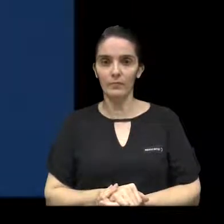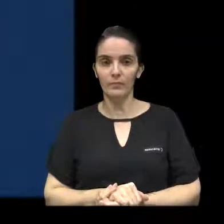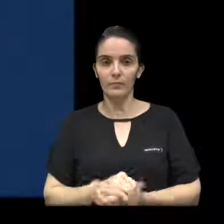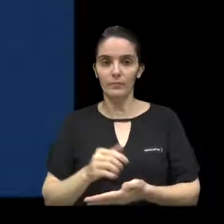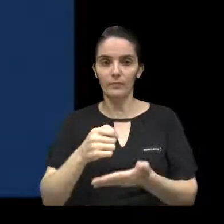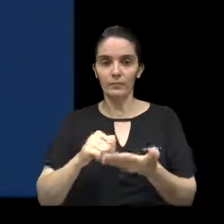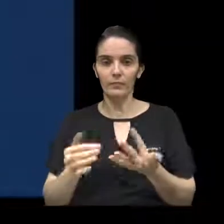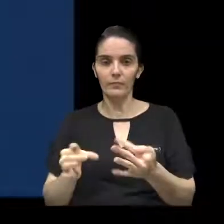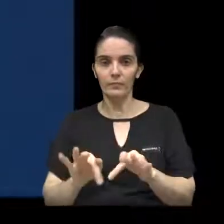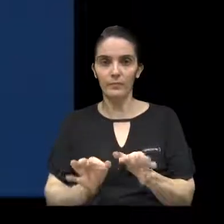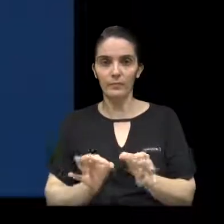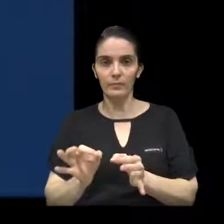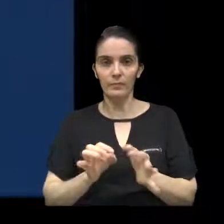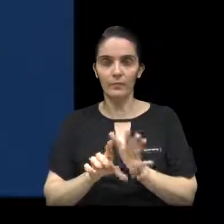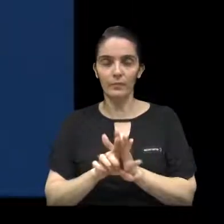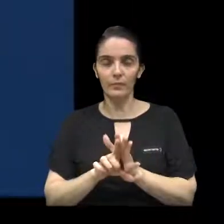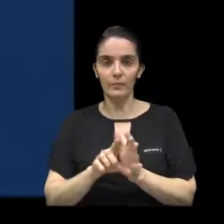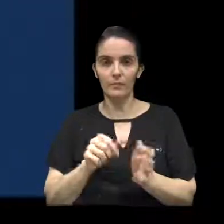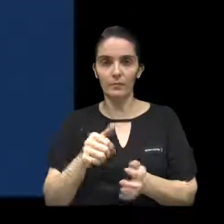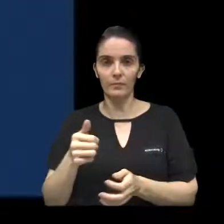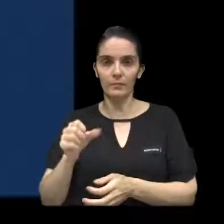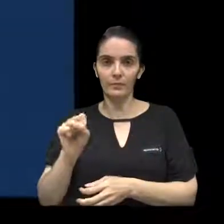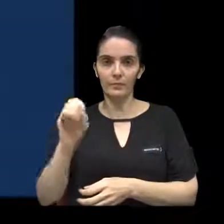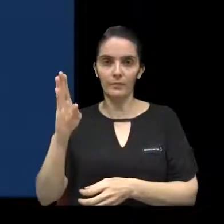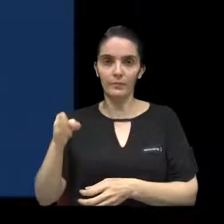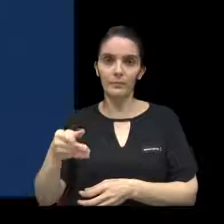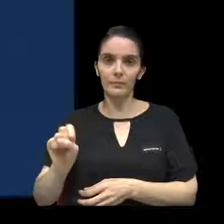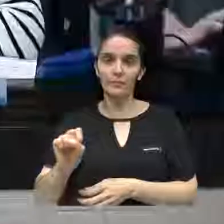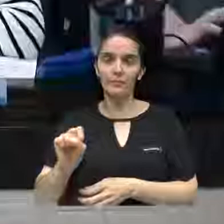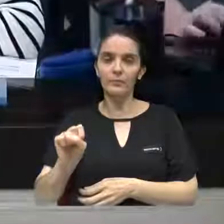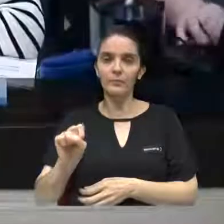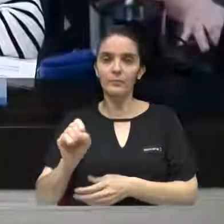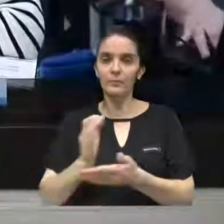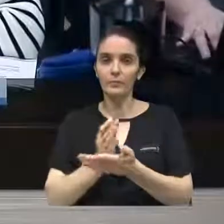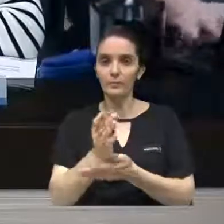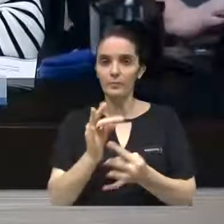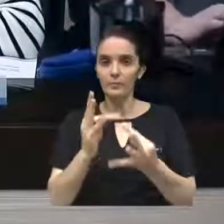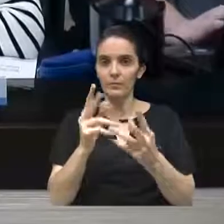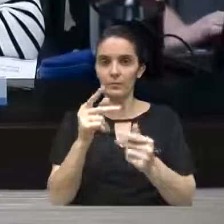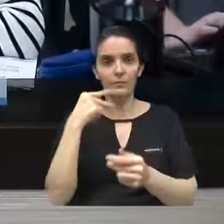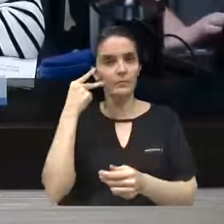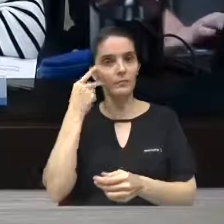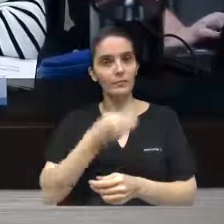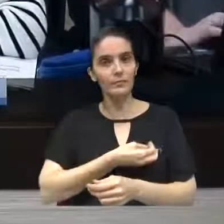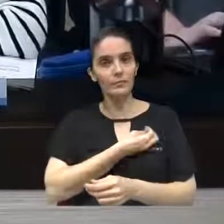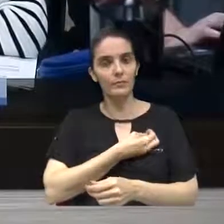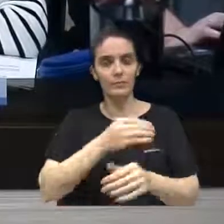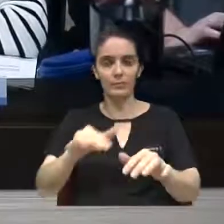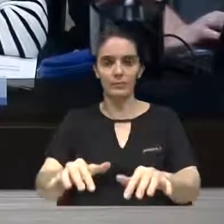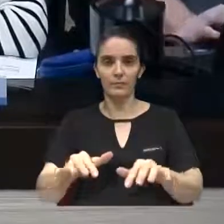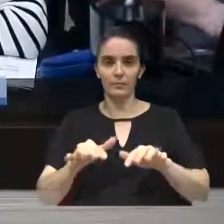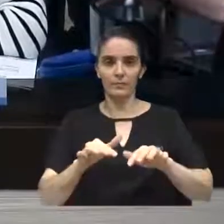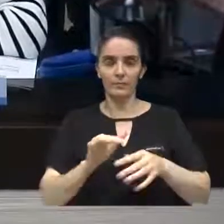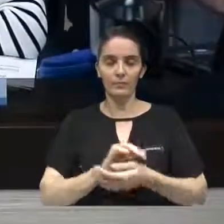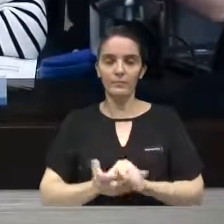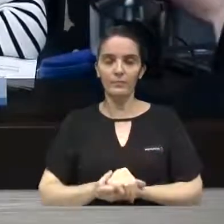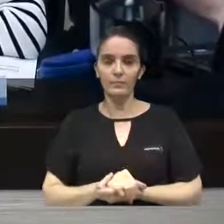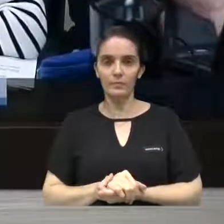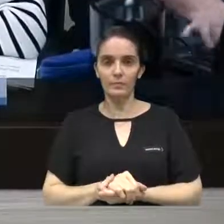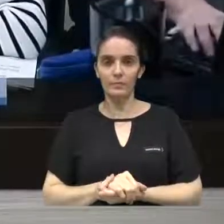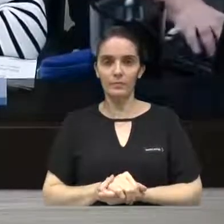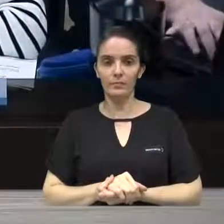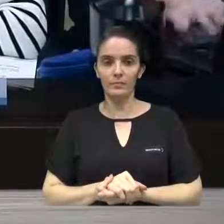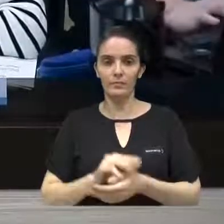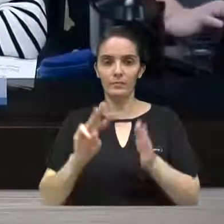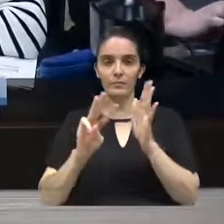Redação final do projeto de lei 118/2018 foi aprovada por todos os vereadores presentes no plenário. O